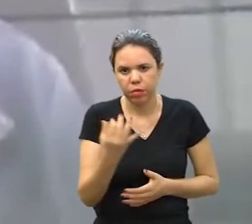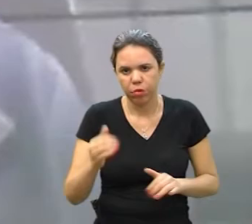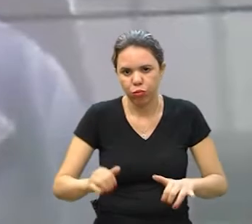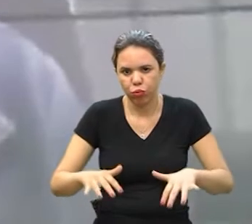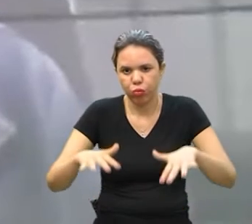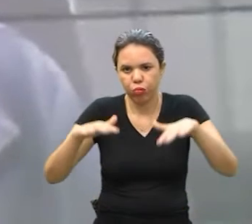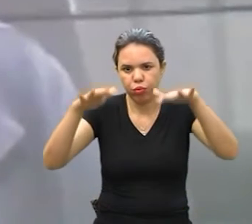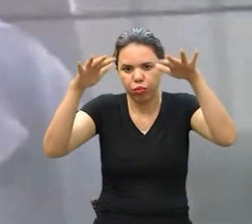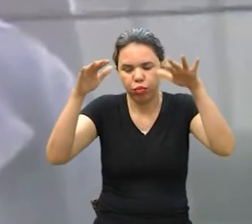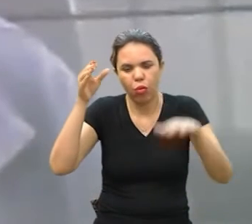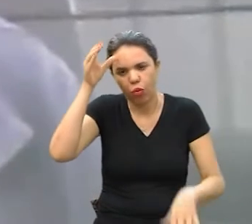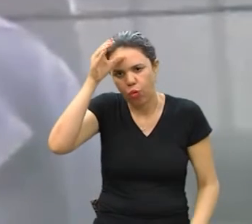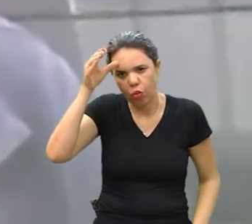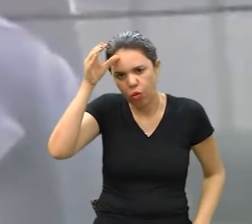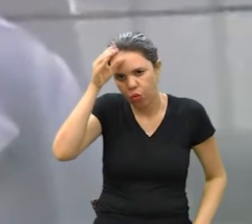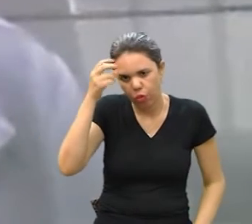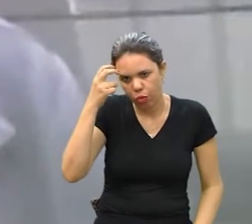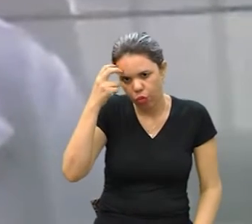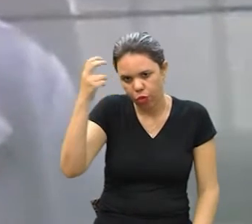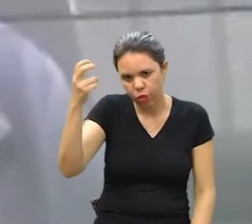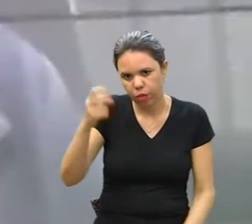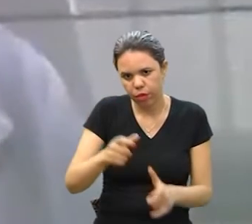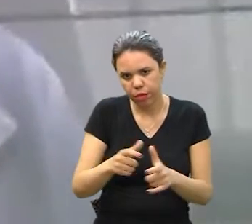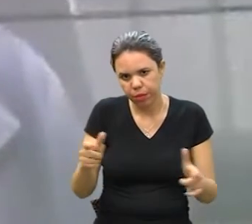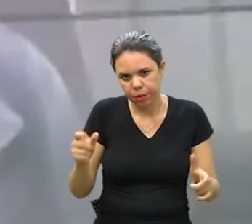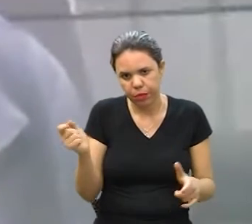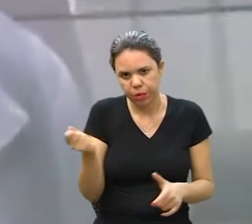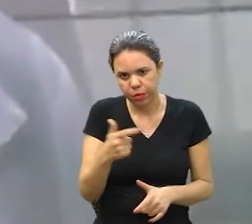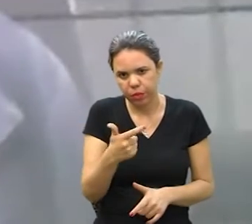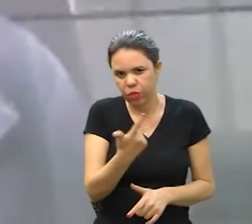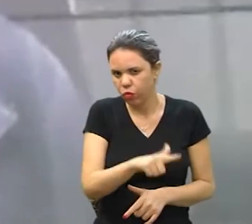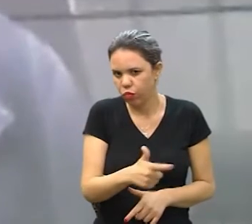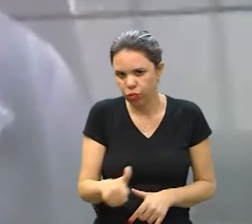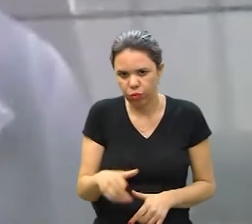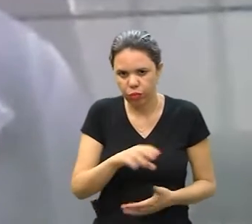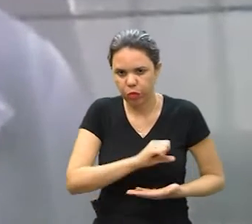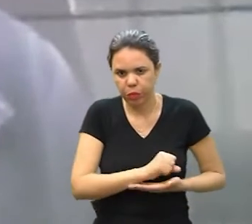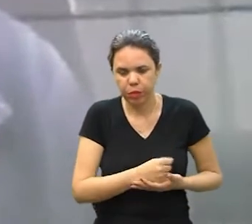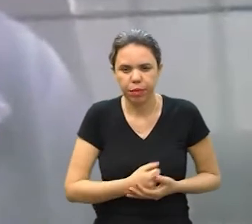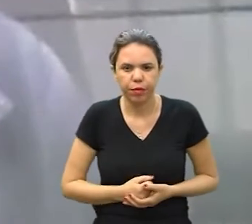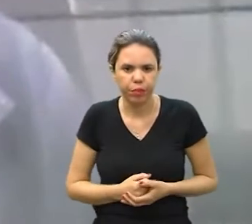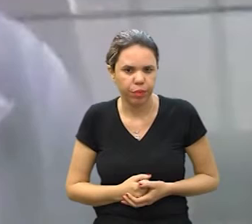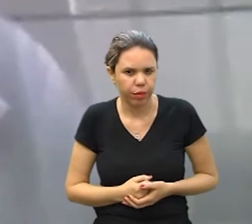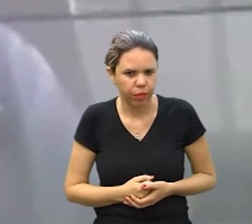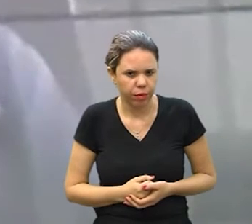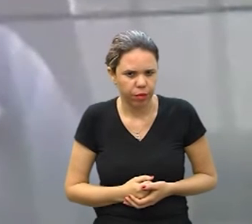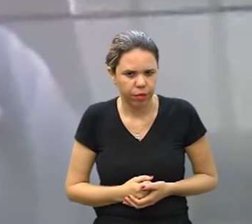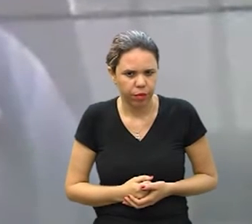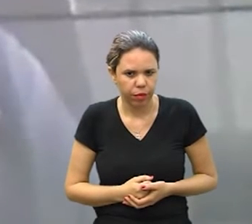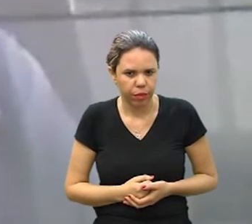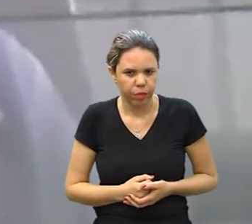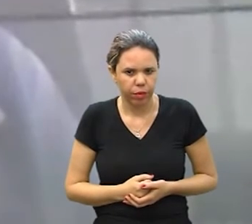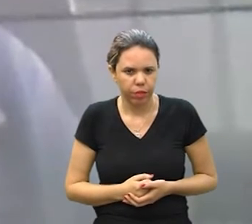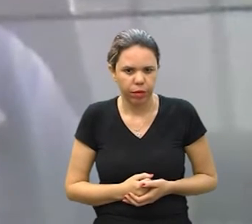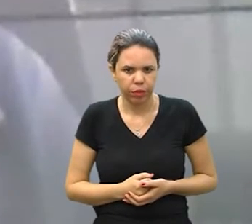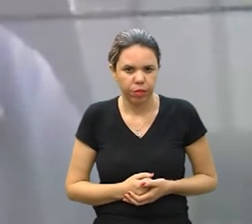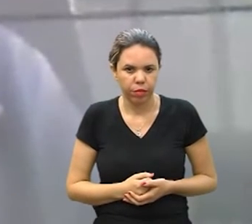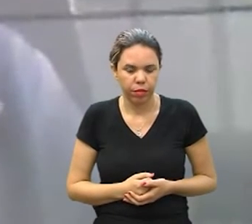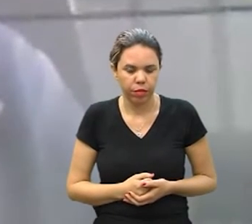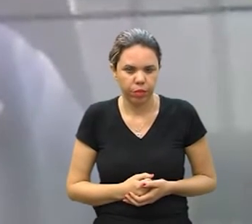taxas de crescimento cognitivo e intelectual maiores do que as que não foram amamentadas. Isso é muito importante,